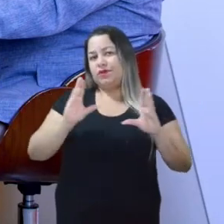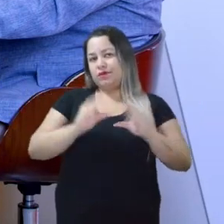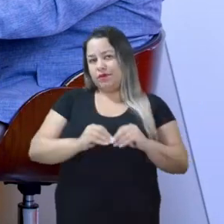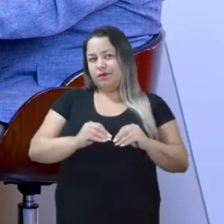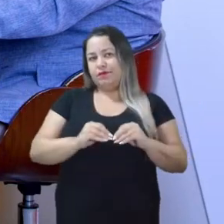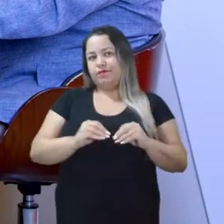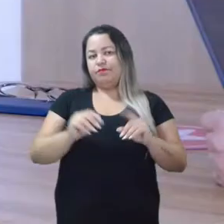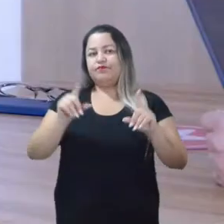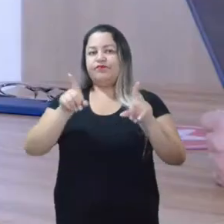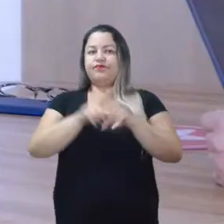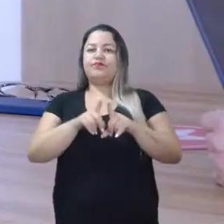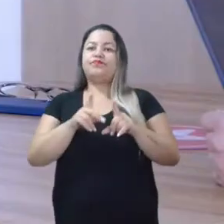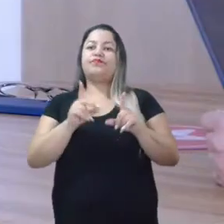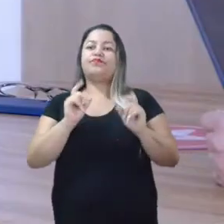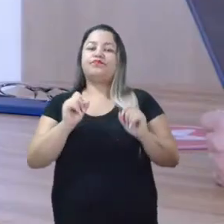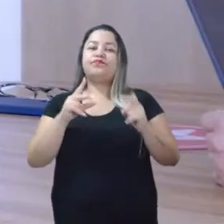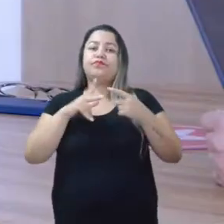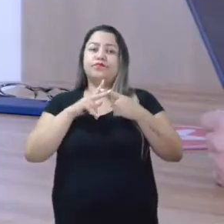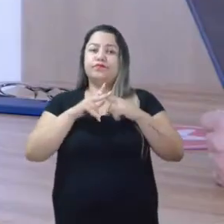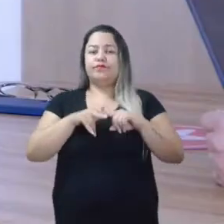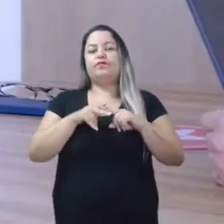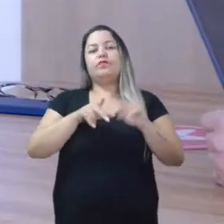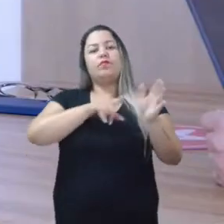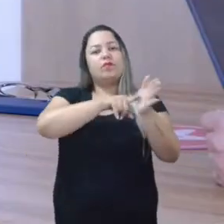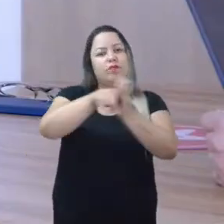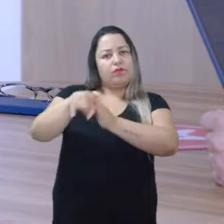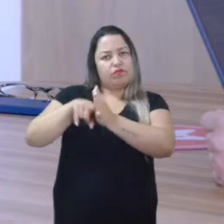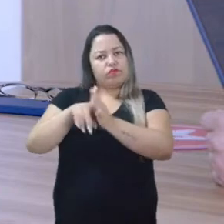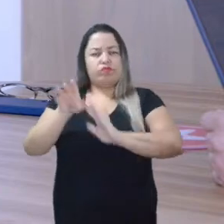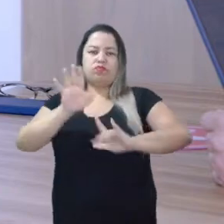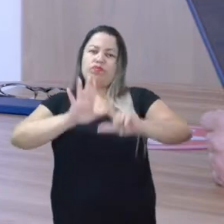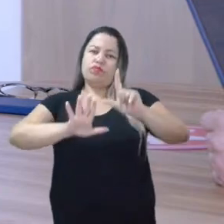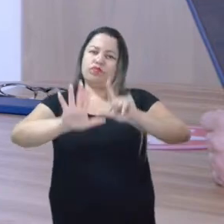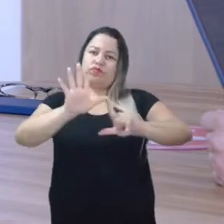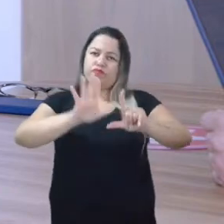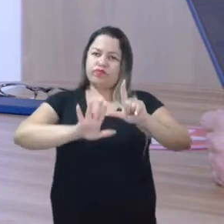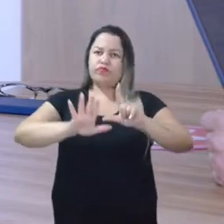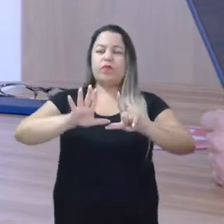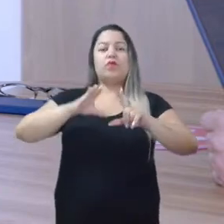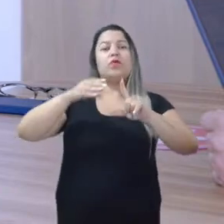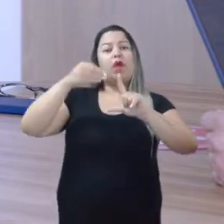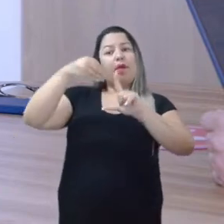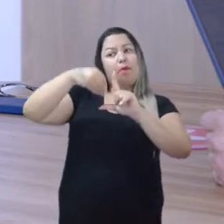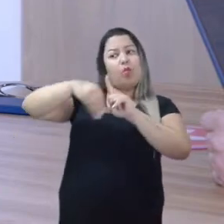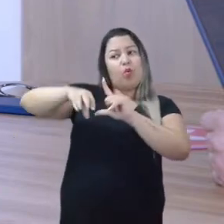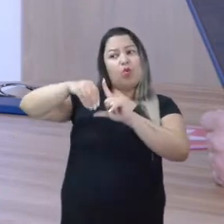de que qualquer fiscalização das plataformas sobre o conteúdo dos usuários